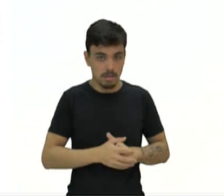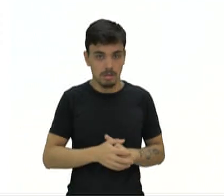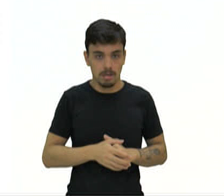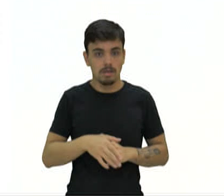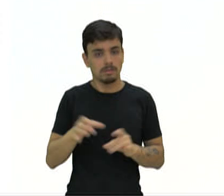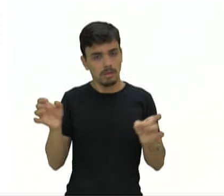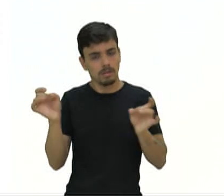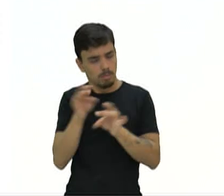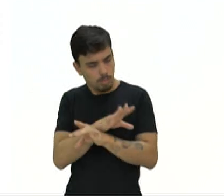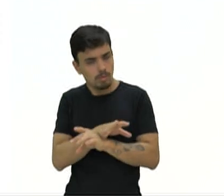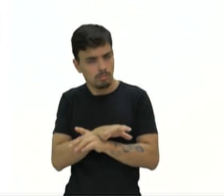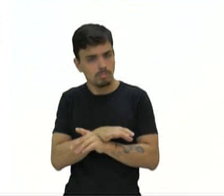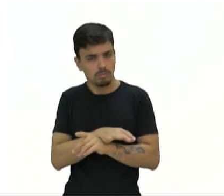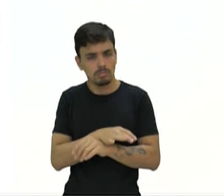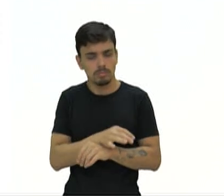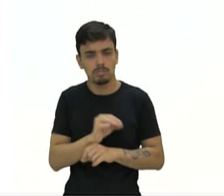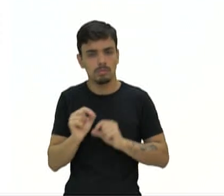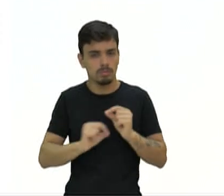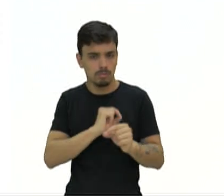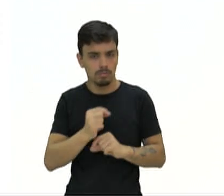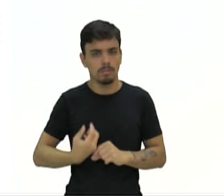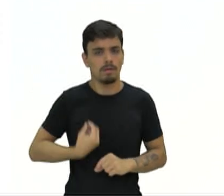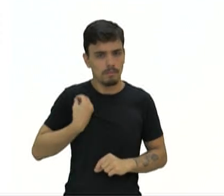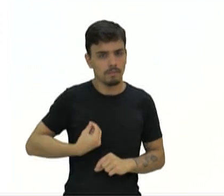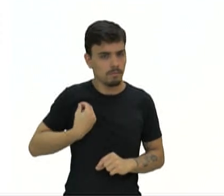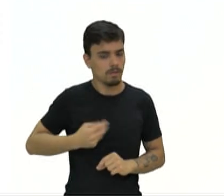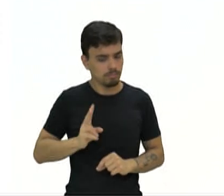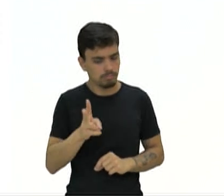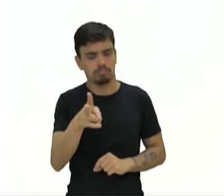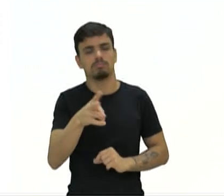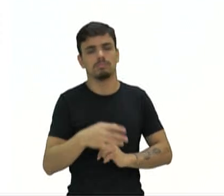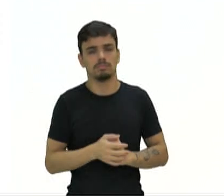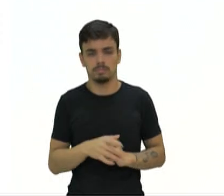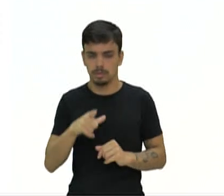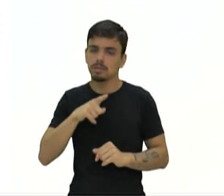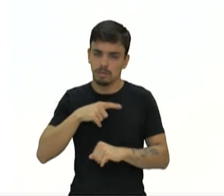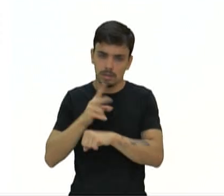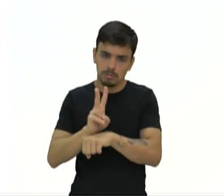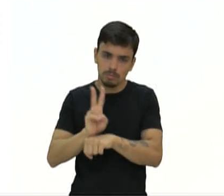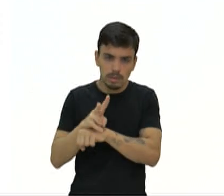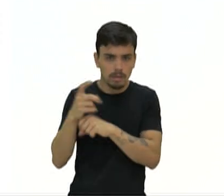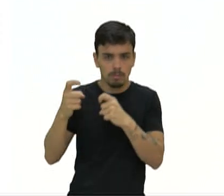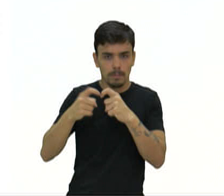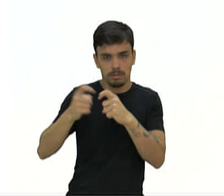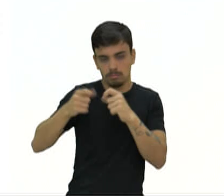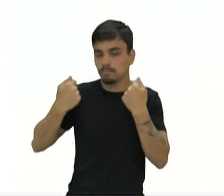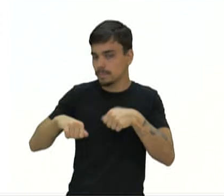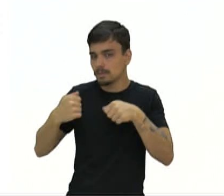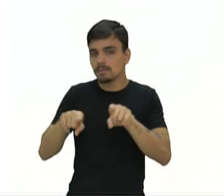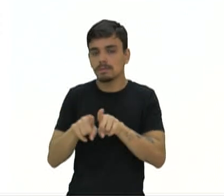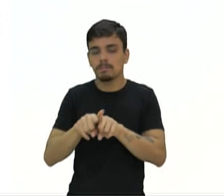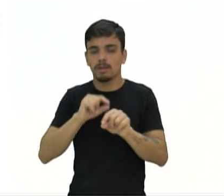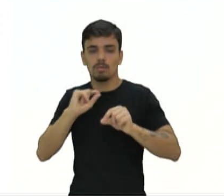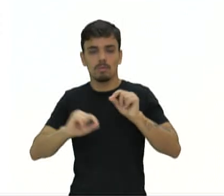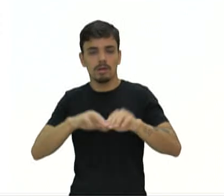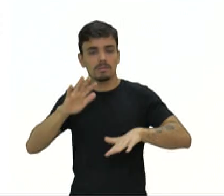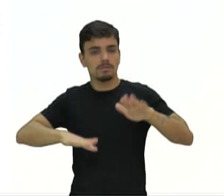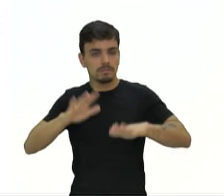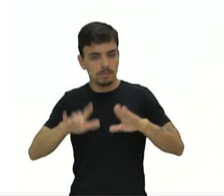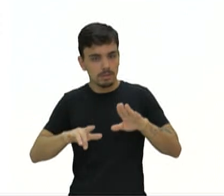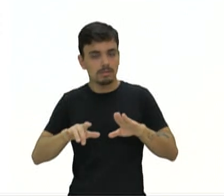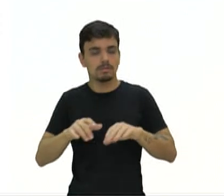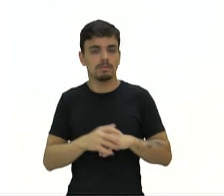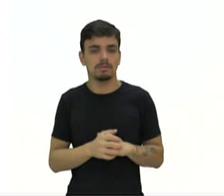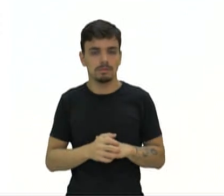ele já está pronto para sobreviver. Claro, vai precisar de alguns cuidados médicos, né? Muitas vezes tem que ficar